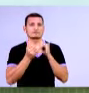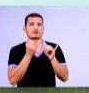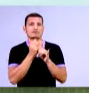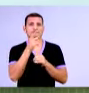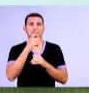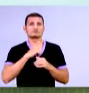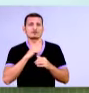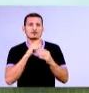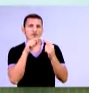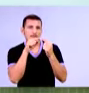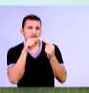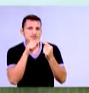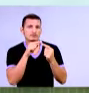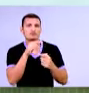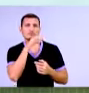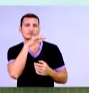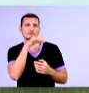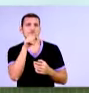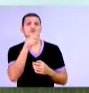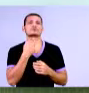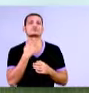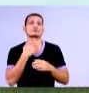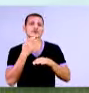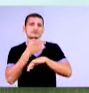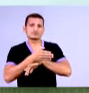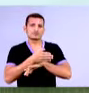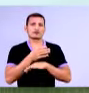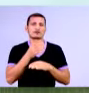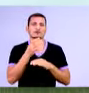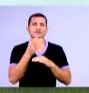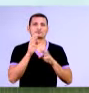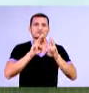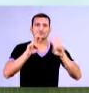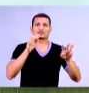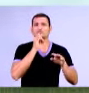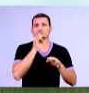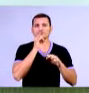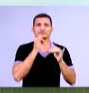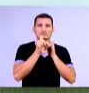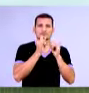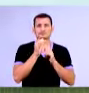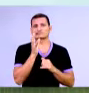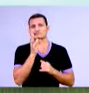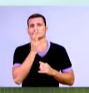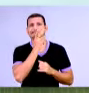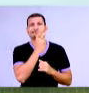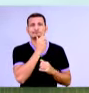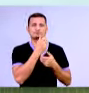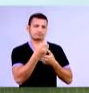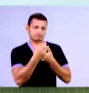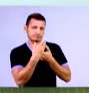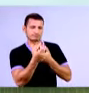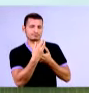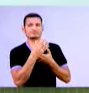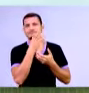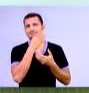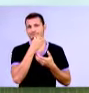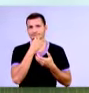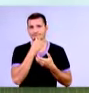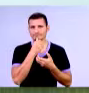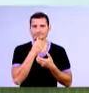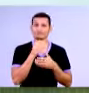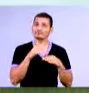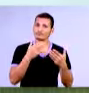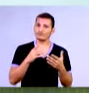conexão ruim. Você não pode acessar um site, por exemplo, que as informações demoram muito para chegar para você. Então, isso